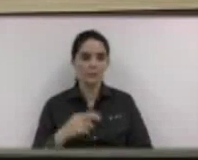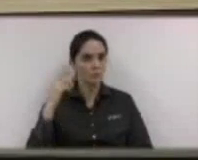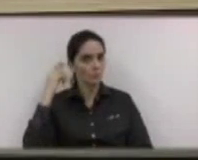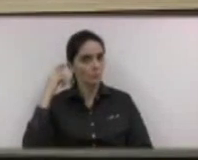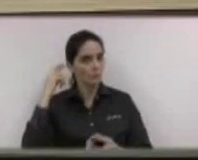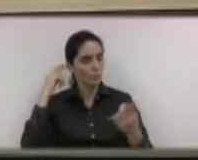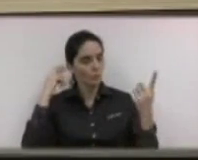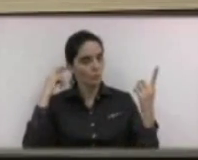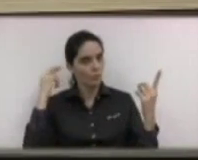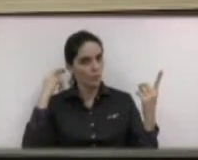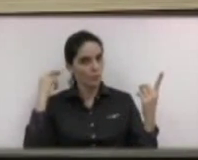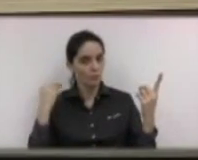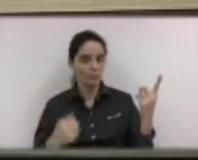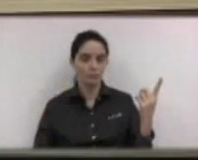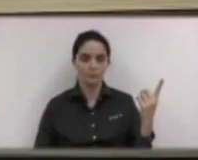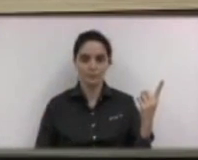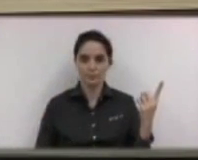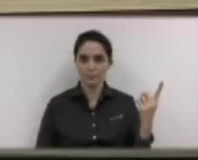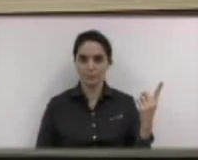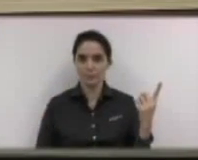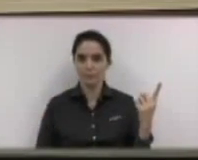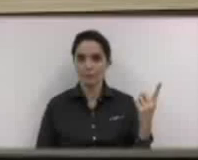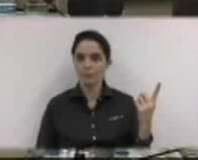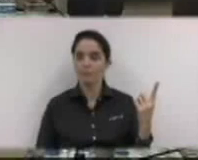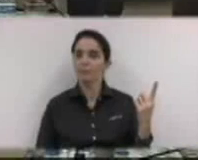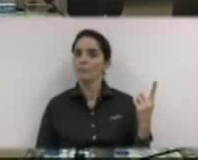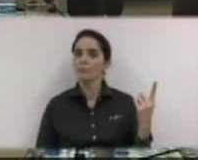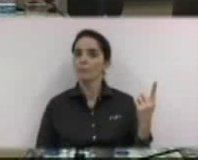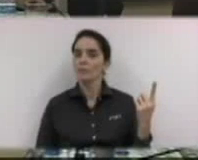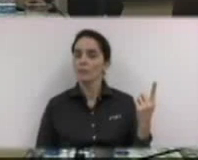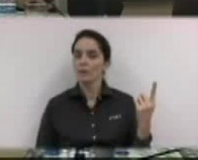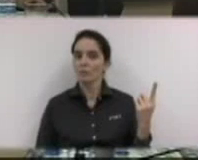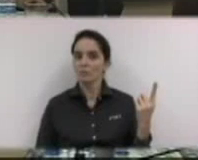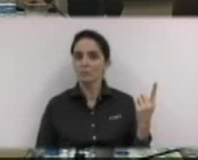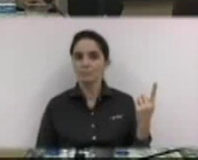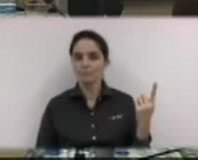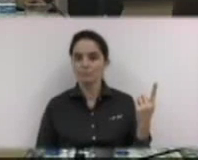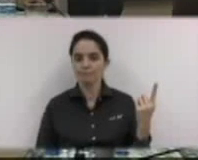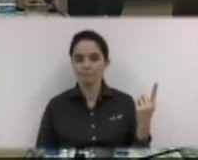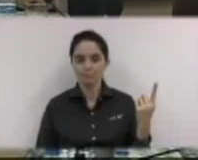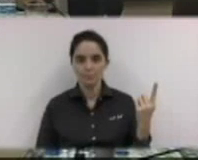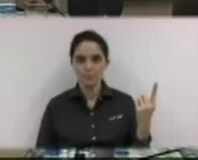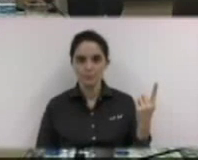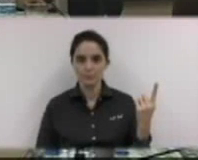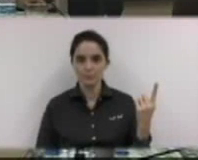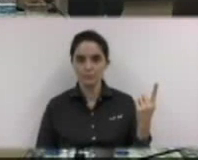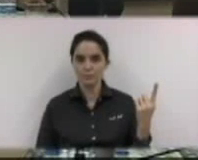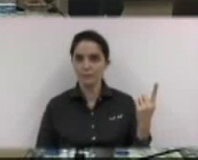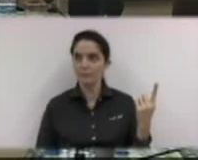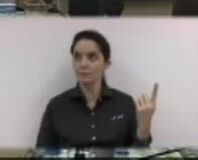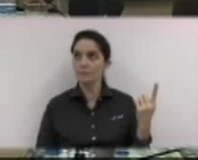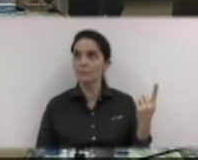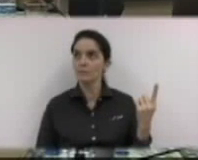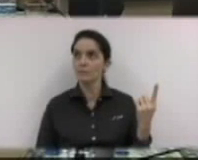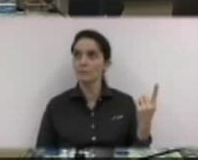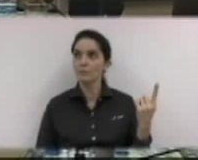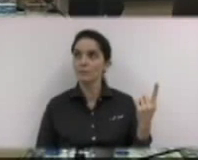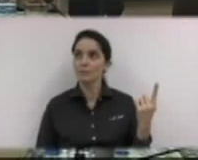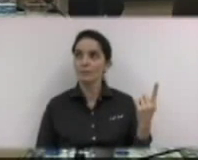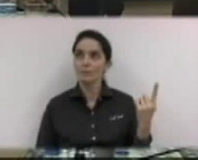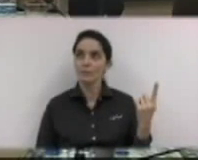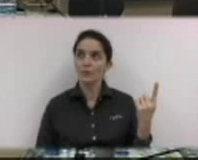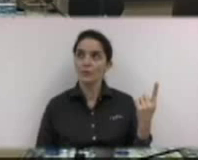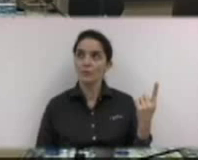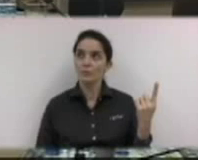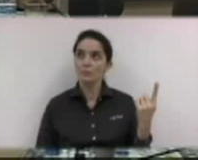Vereador Ronei, primeiro membro. Vereador Edivaldo Soares Antunes. Eu mesmo serei o membro. O